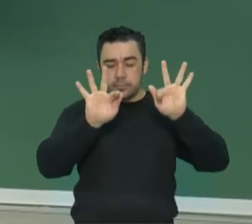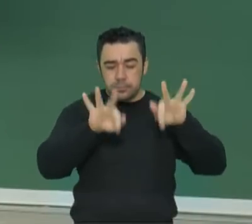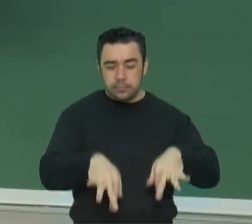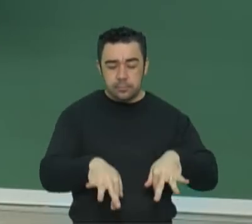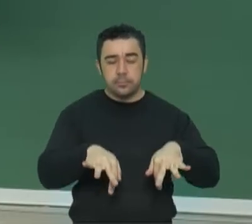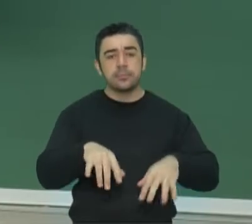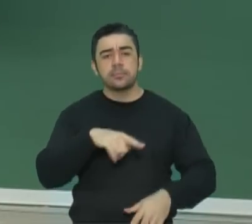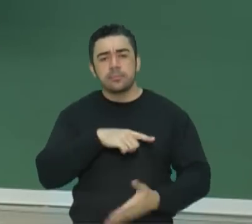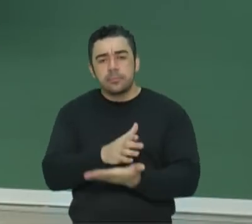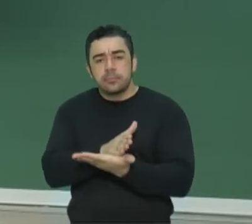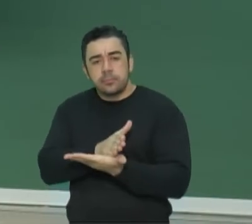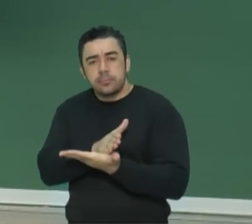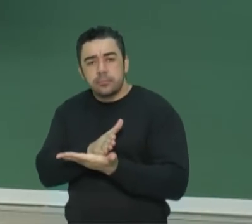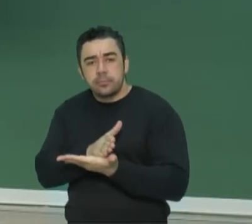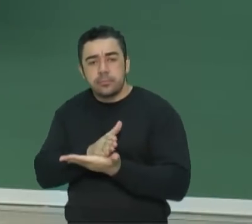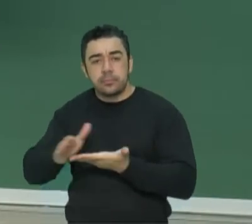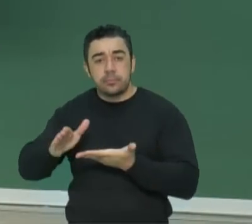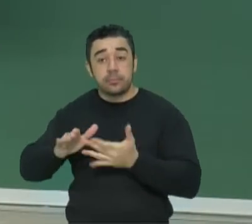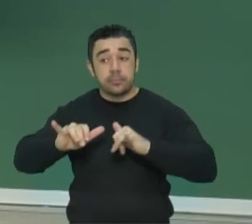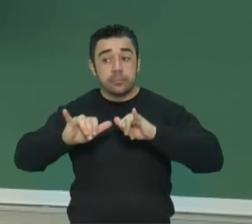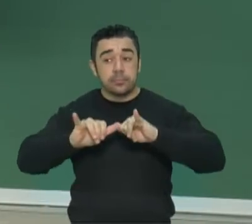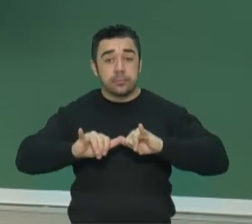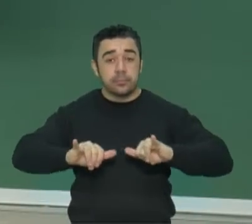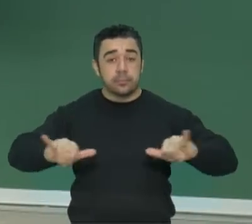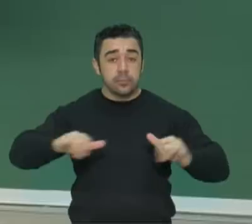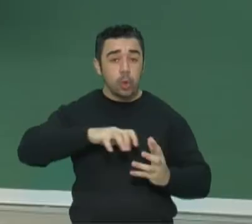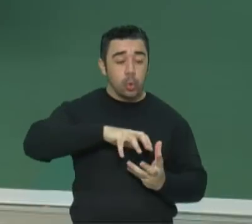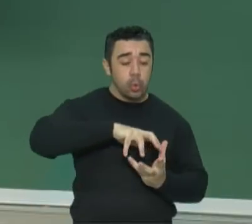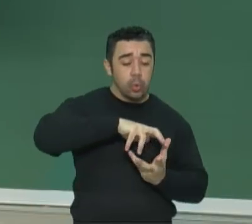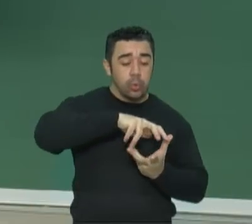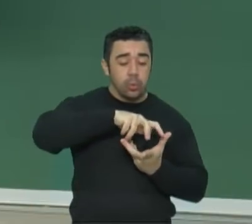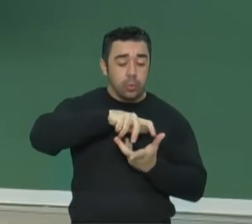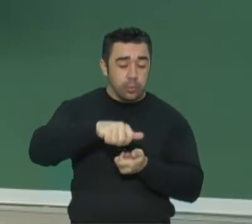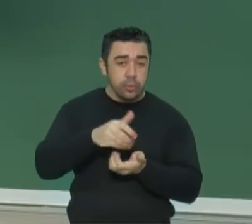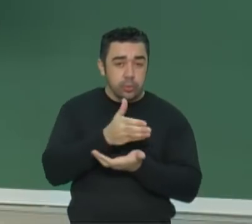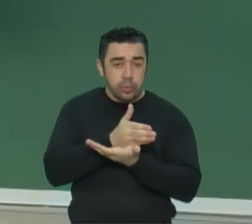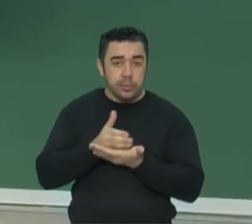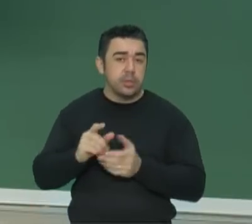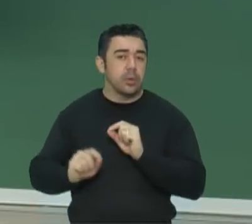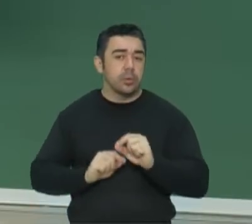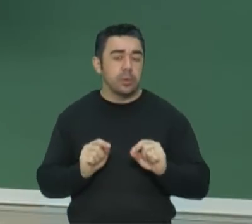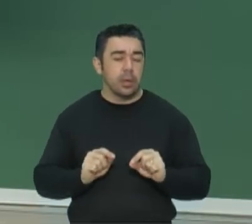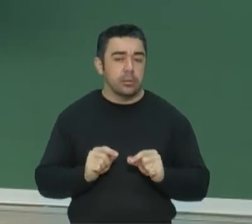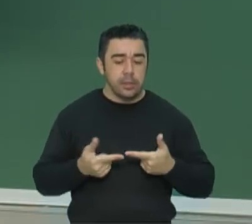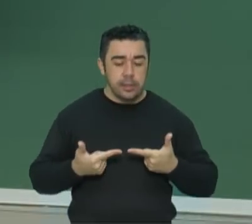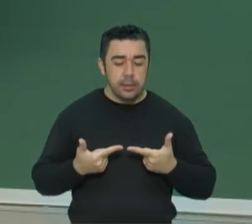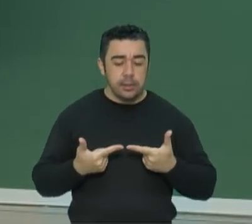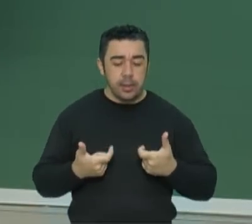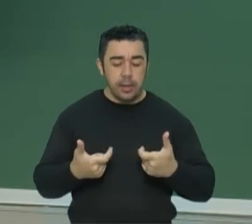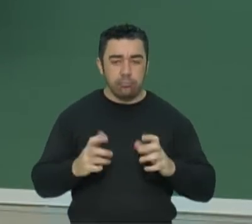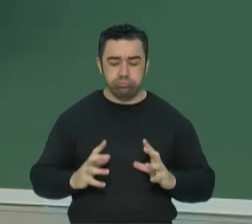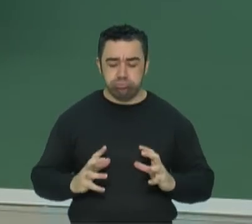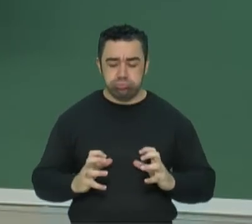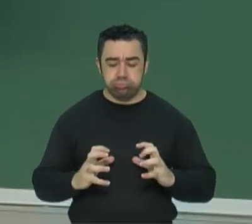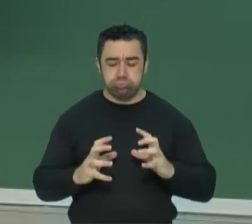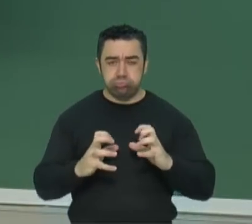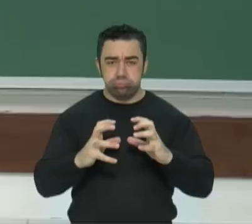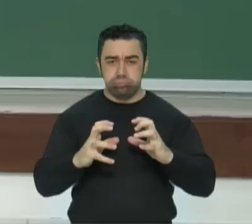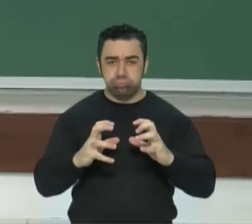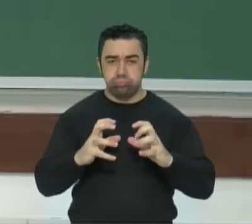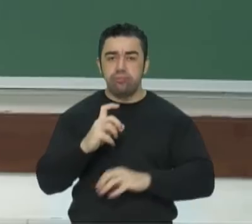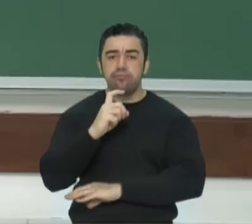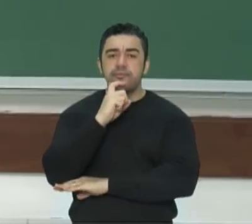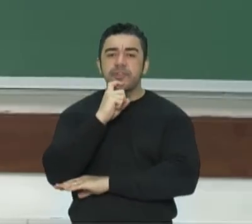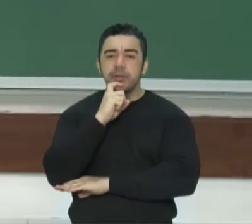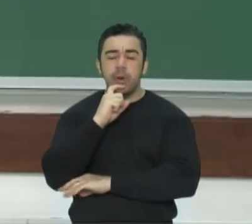um iniciozinho já anunciando o mundo que viria a Guerra Fria. E vamos revisar o